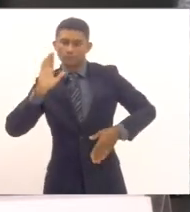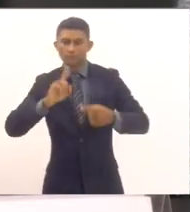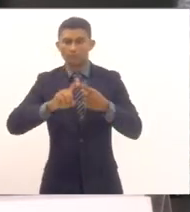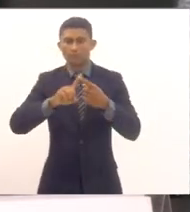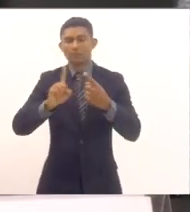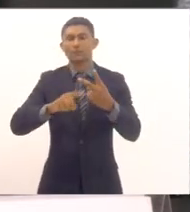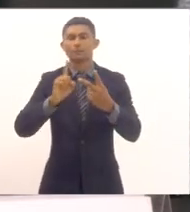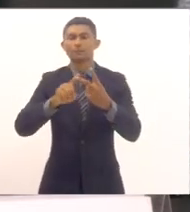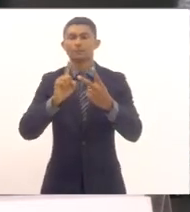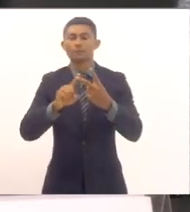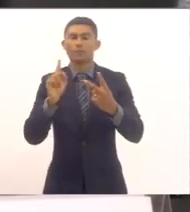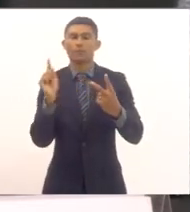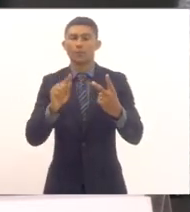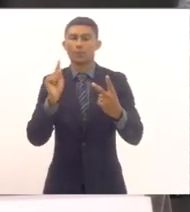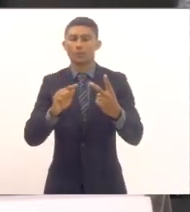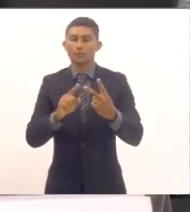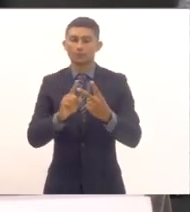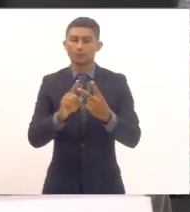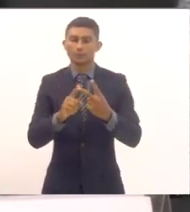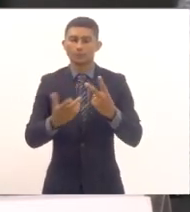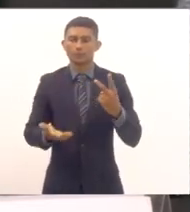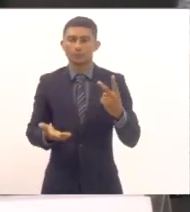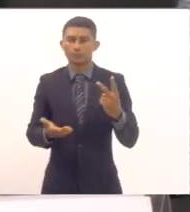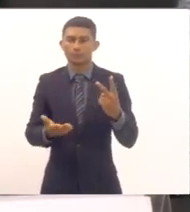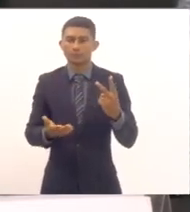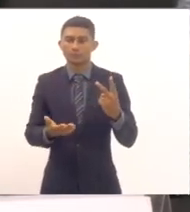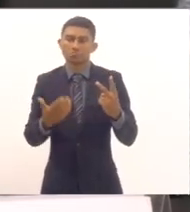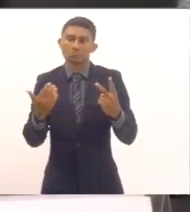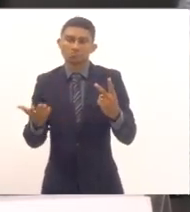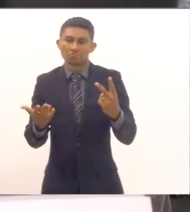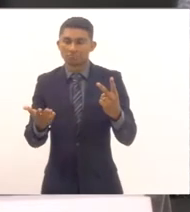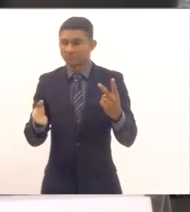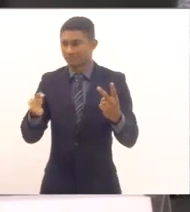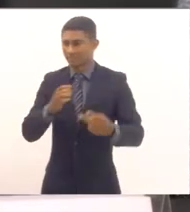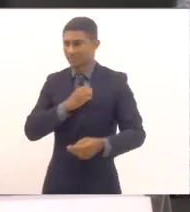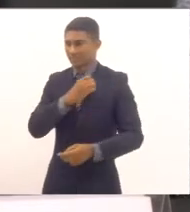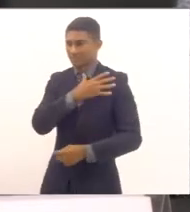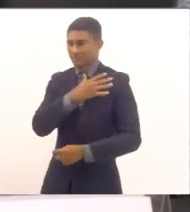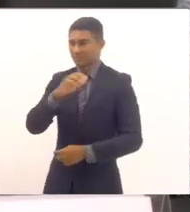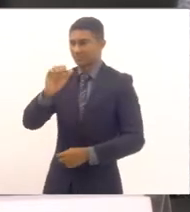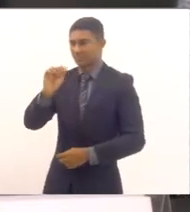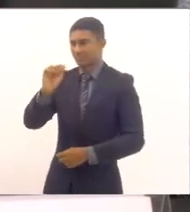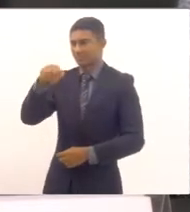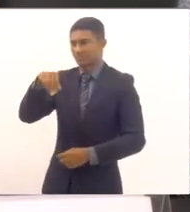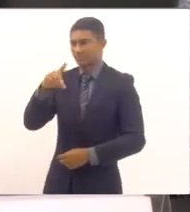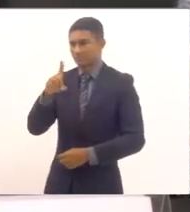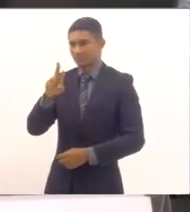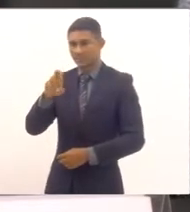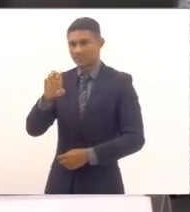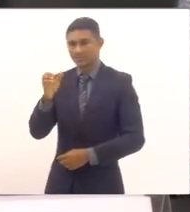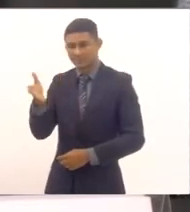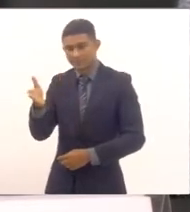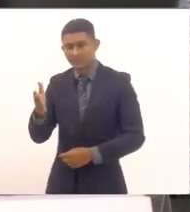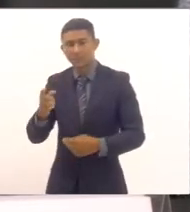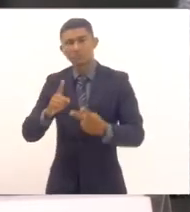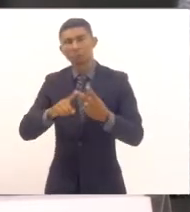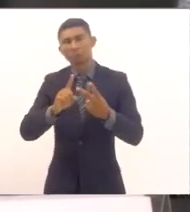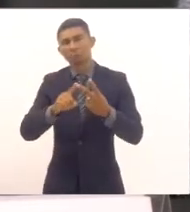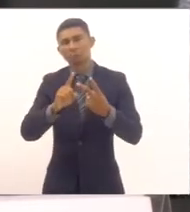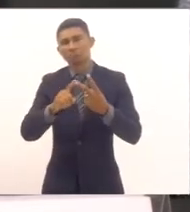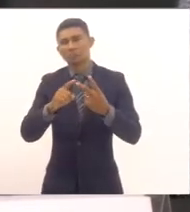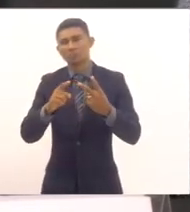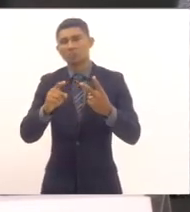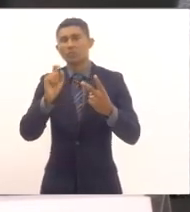Segunda eu vou batizar aqui ó Coronel Andrade André desculpe como